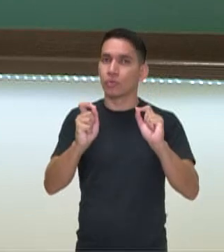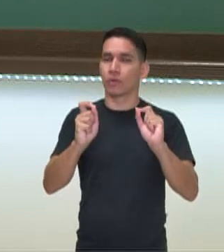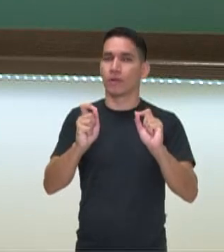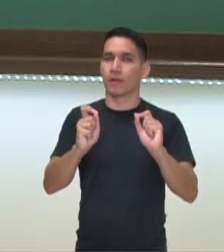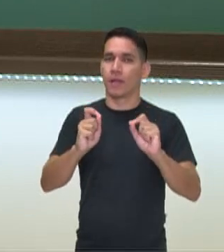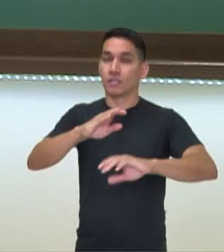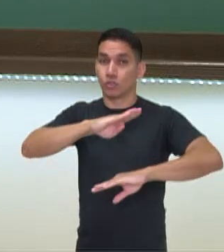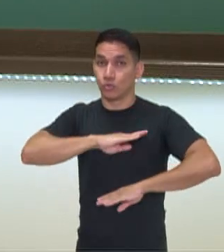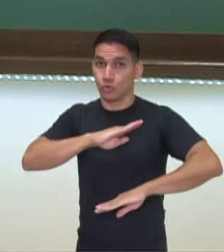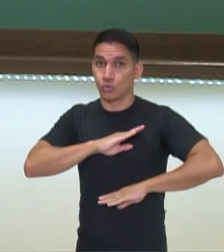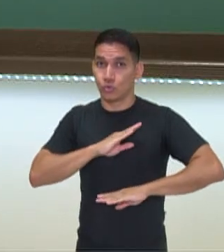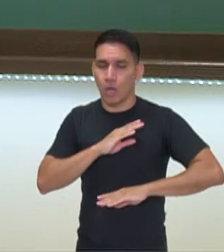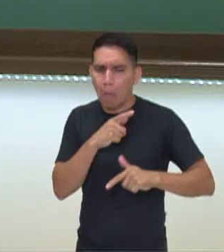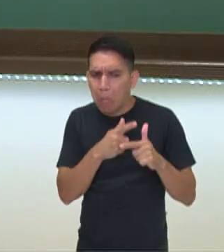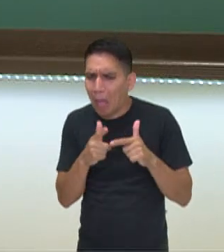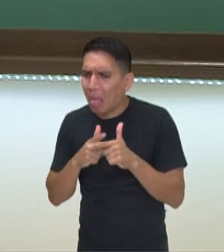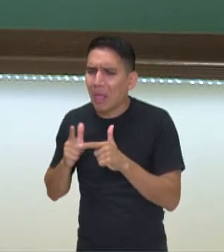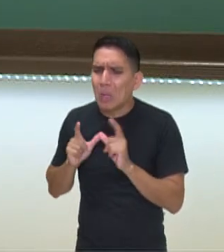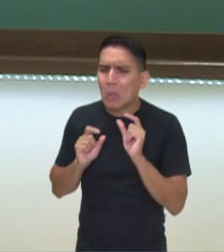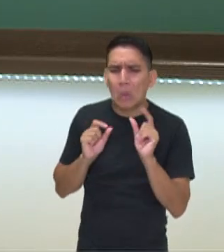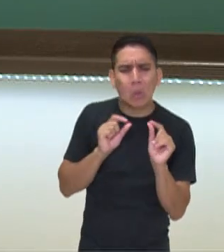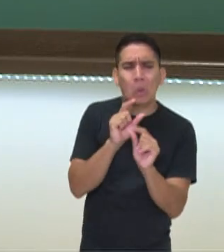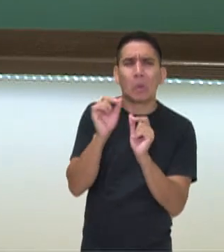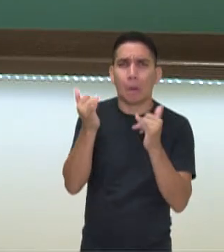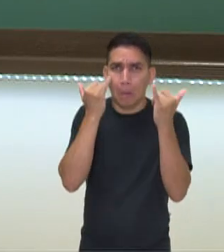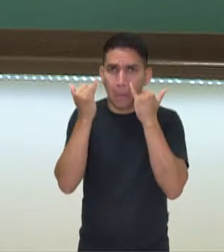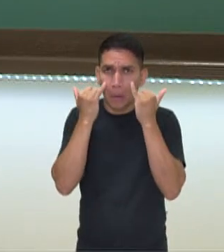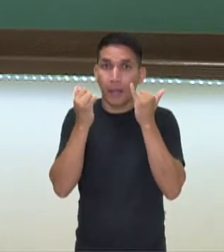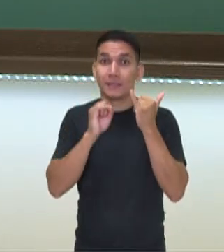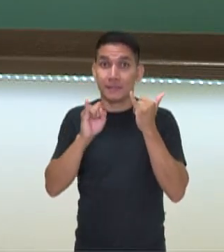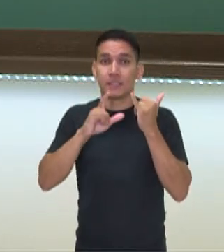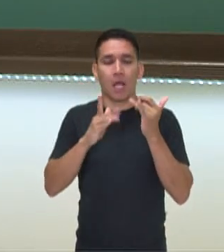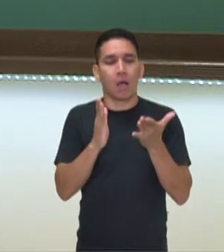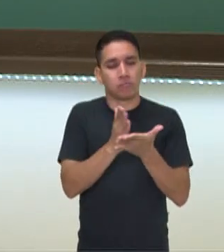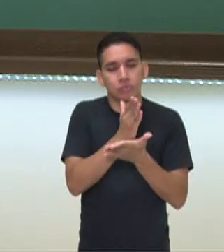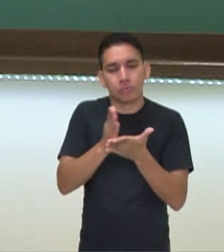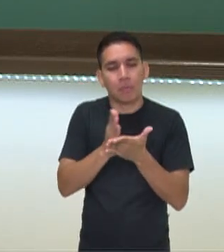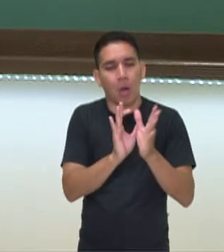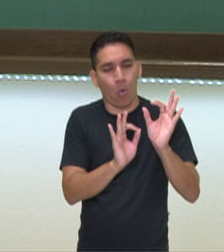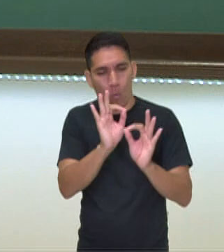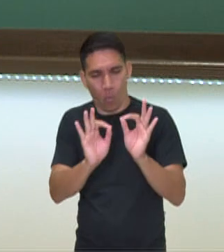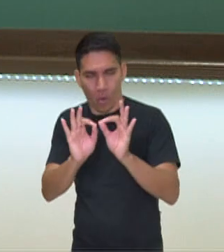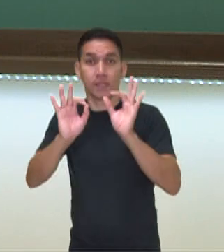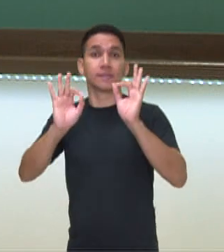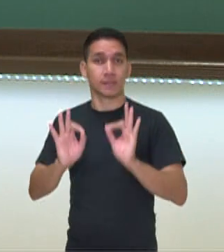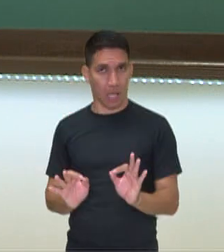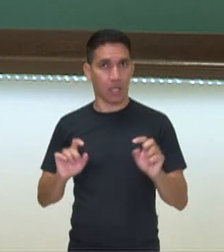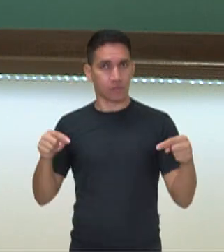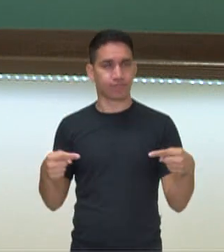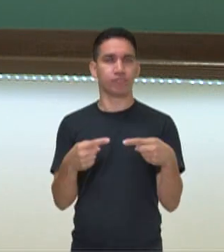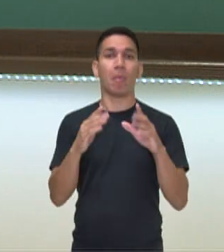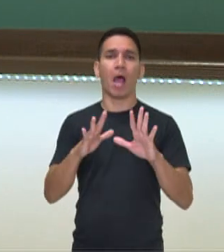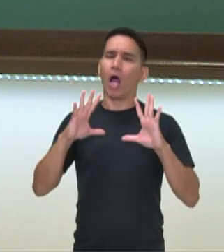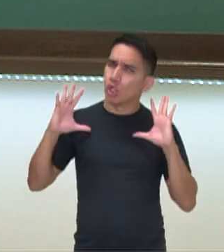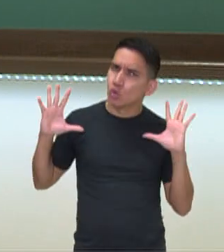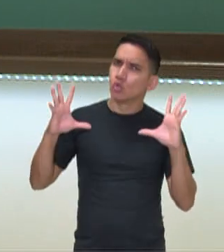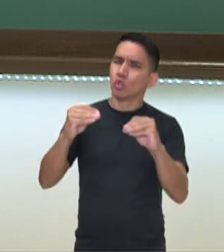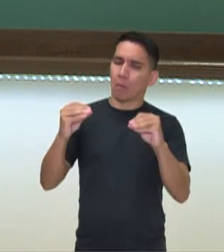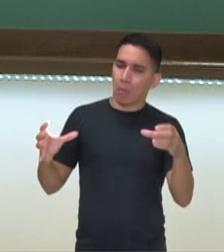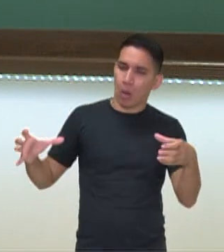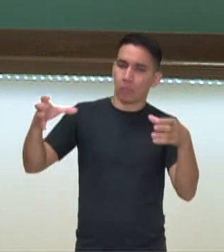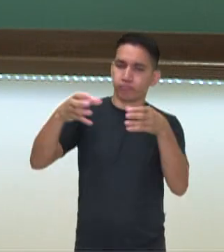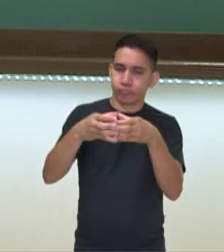situação problema, quando a gente resolve ela separadinho, dá certo, mas a gente pode juntar toda essa situação